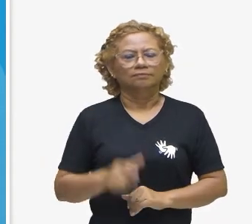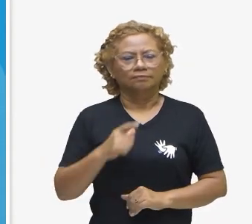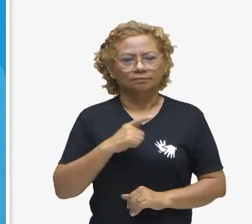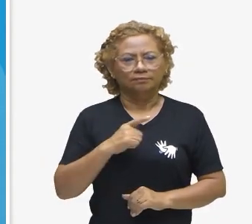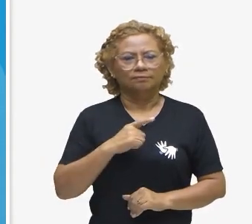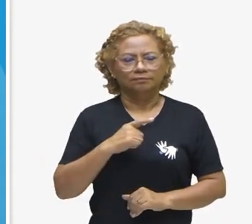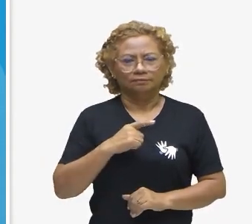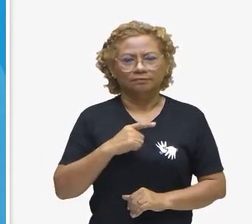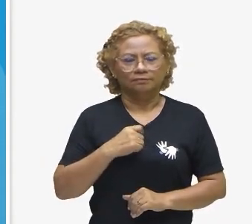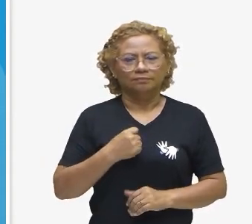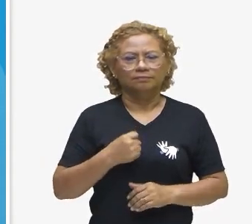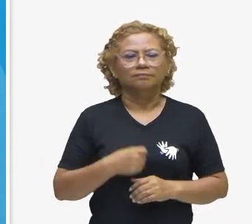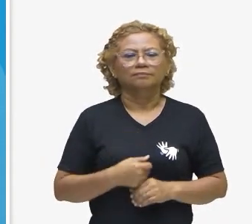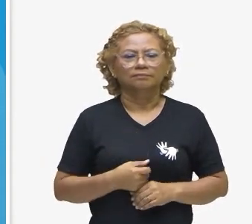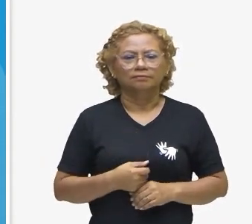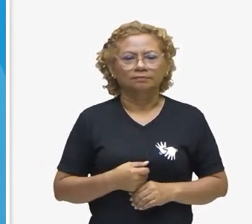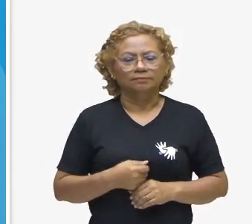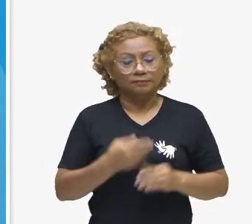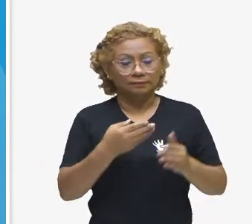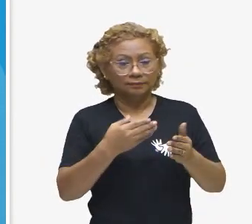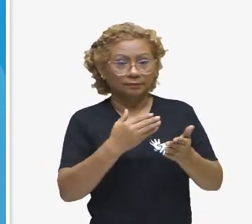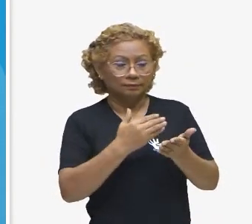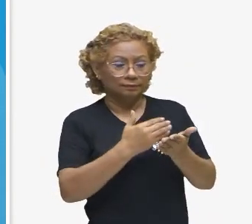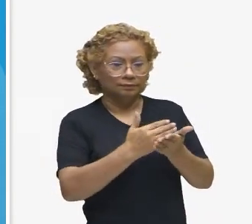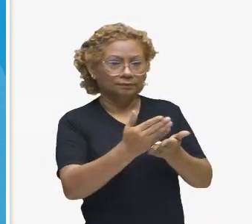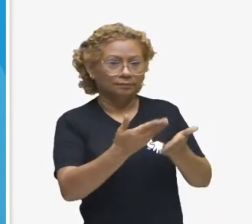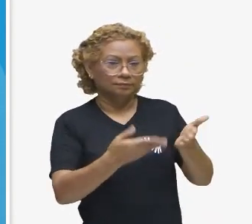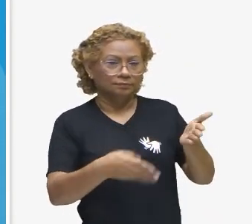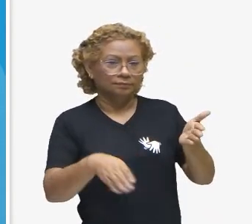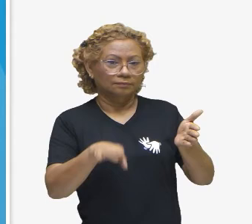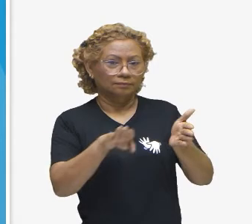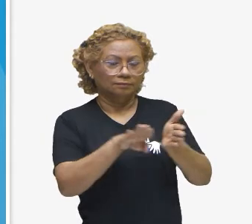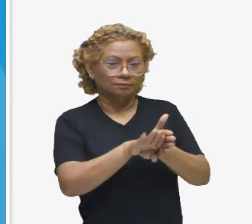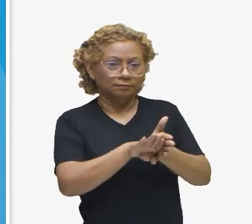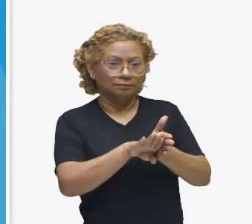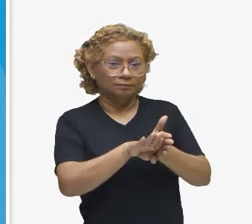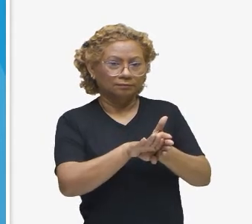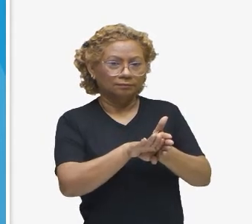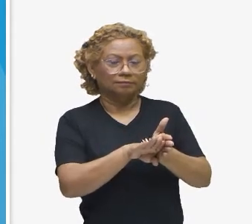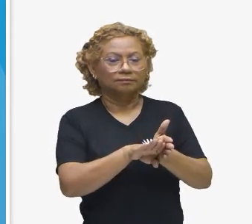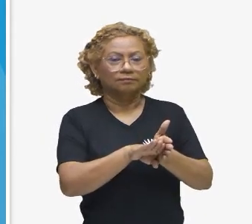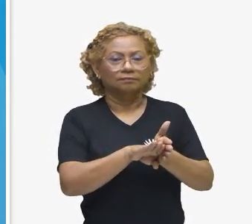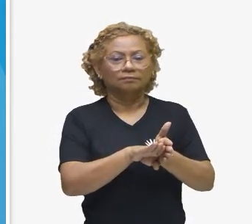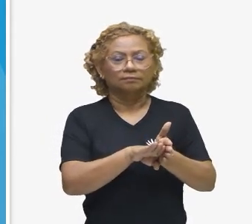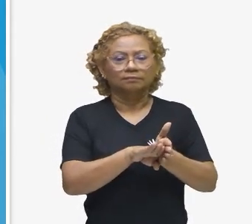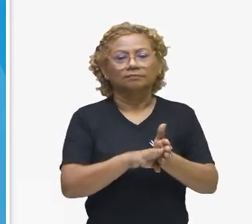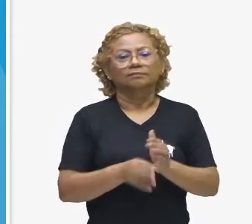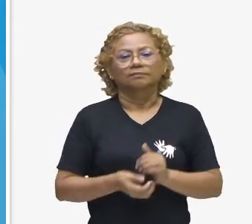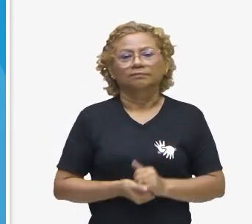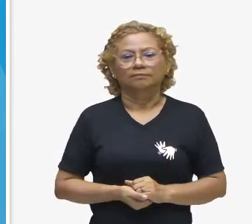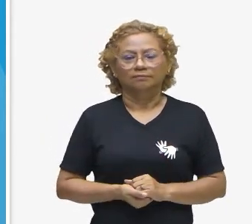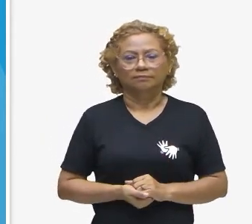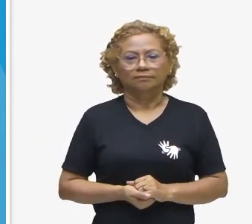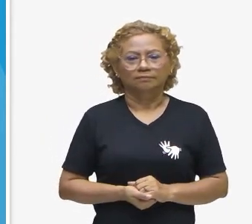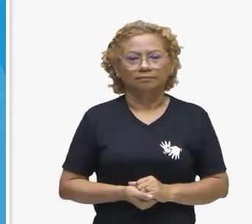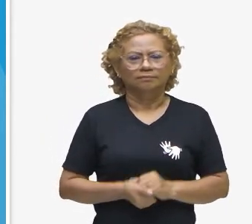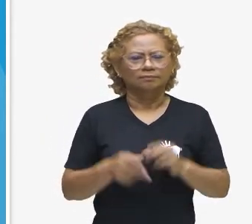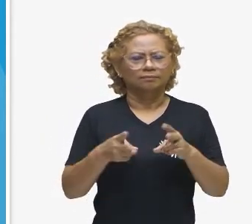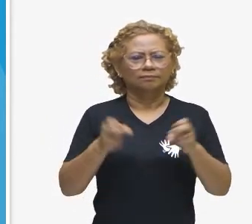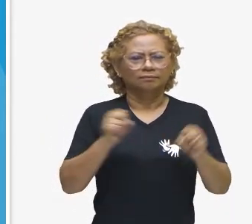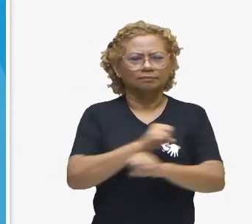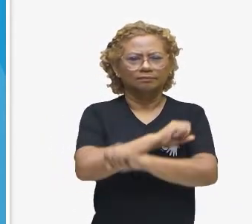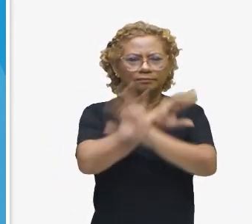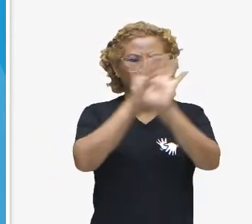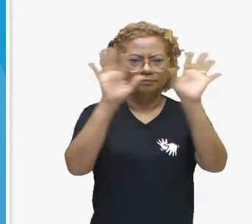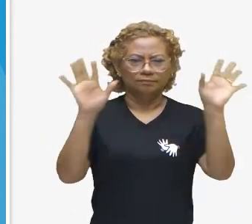dessa forma que a gente está vendo. Ele fica atrasado um ângulo em relação a